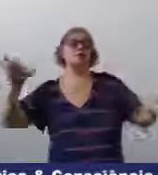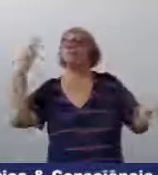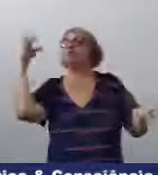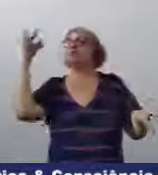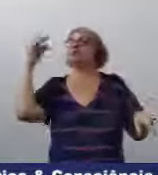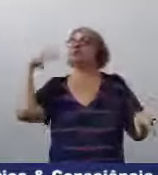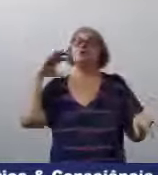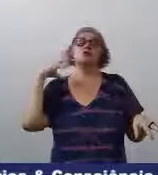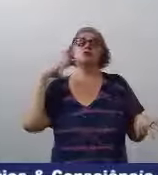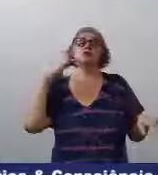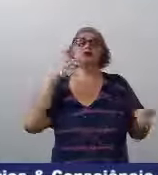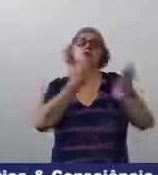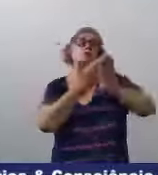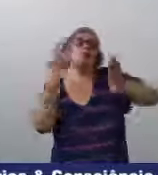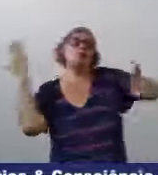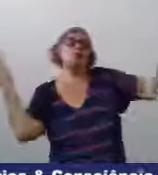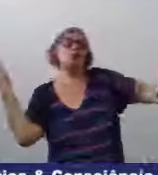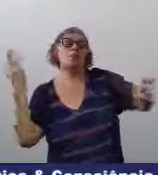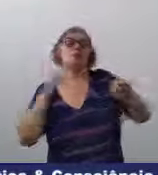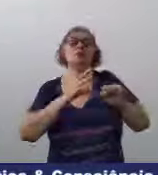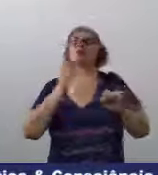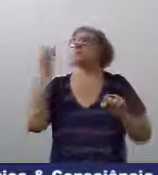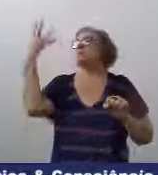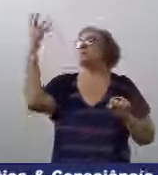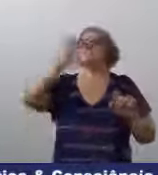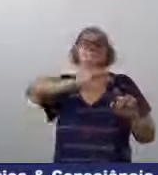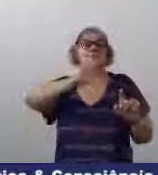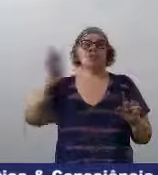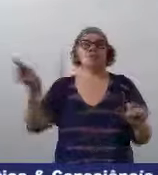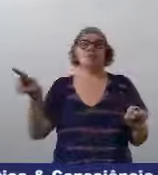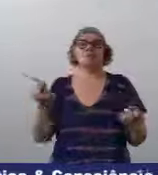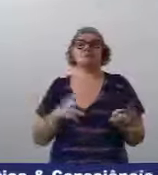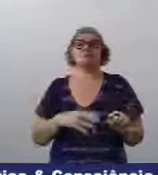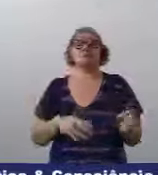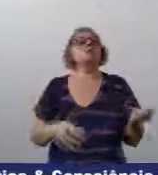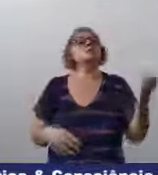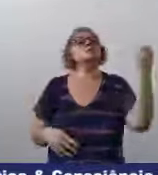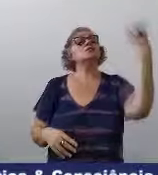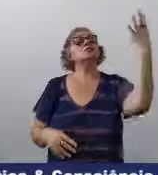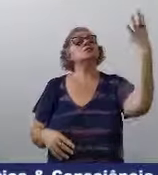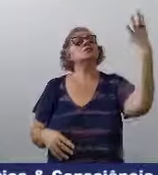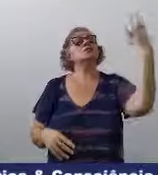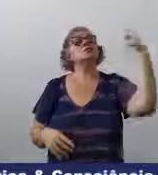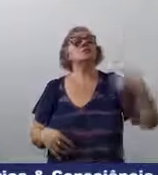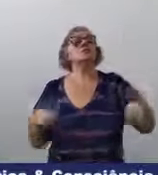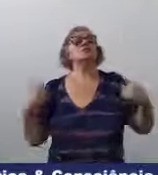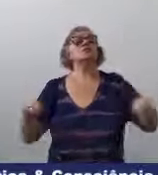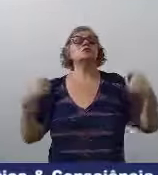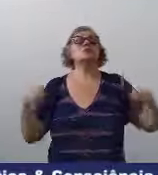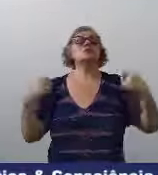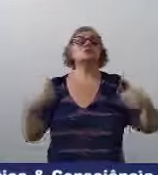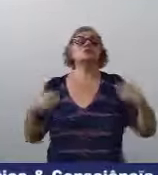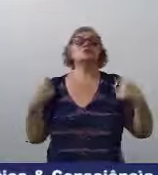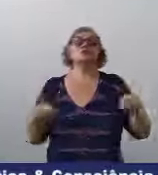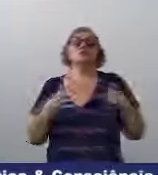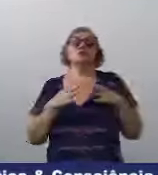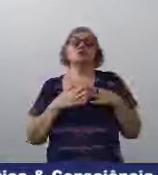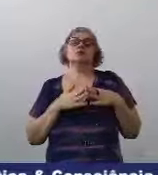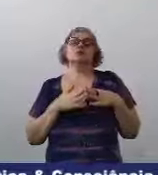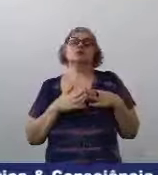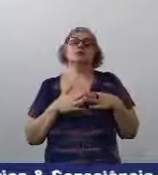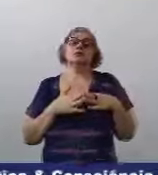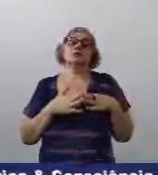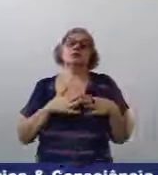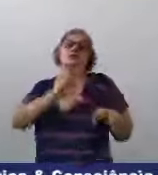contradição. Há na filosofia da ciência uma abertura imensa para a espiritualidade. Espiritualidade como capacidade de